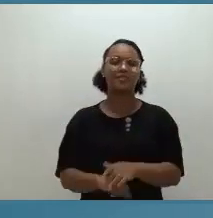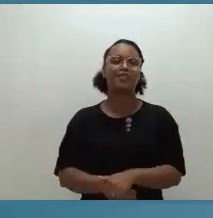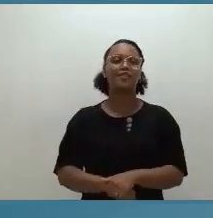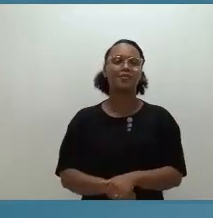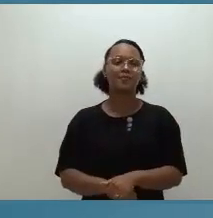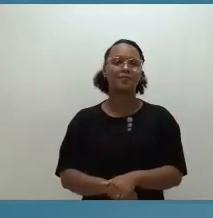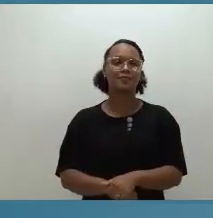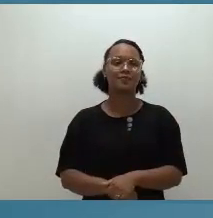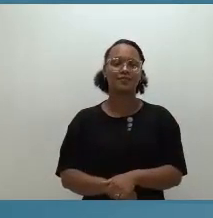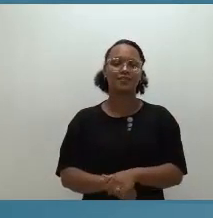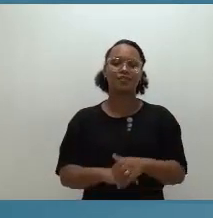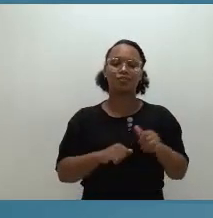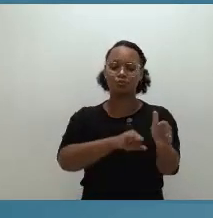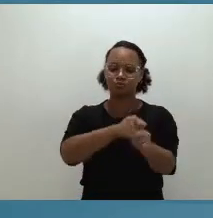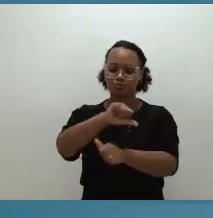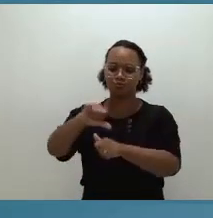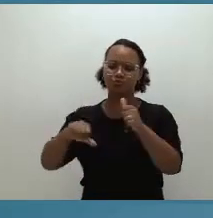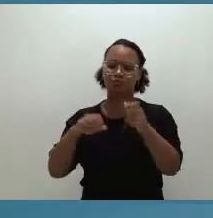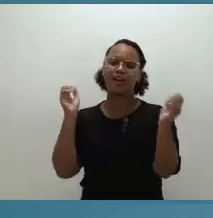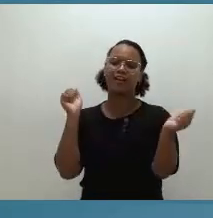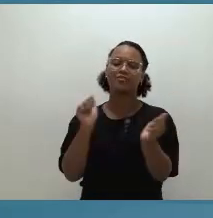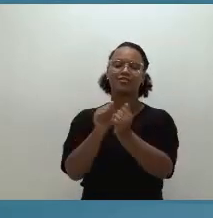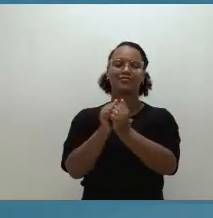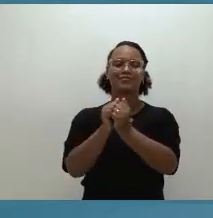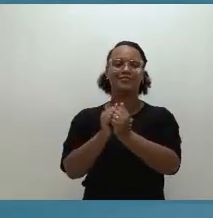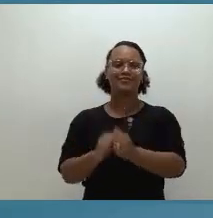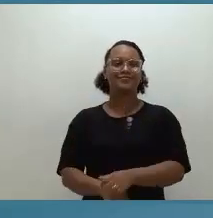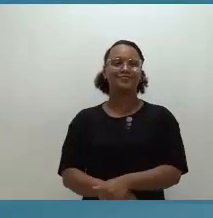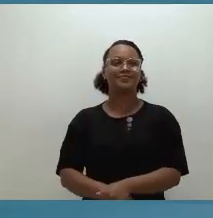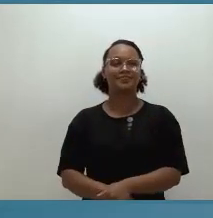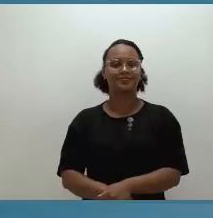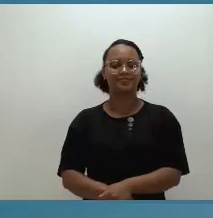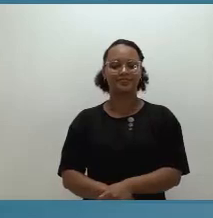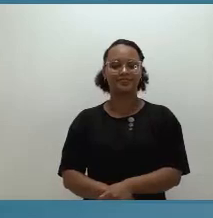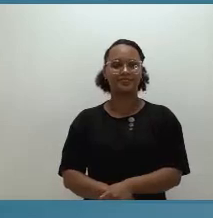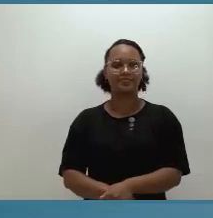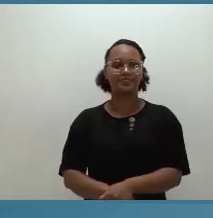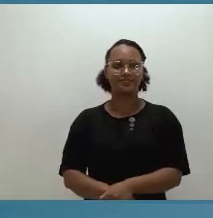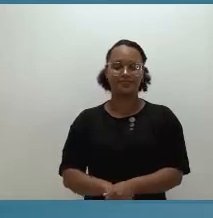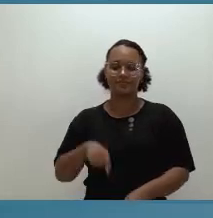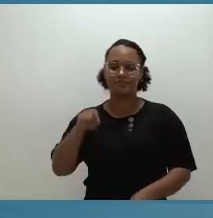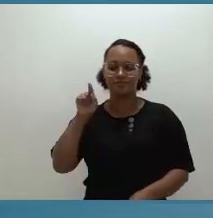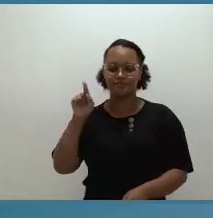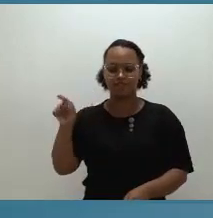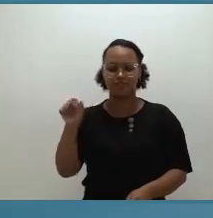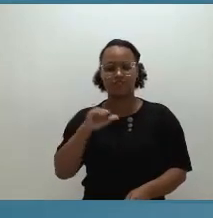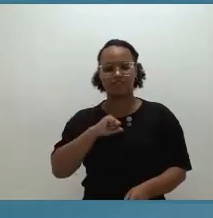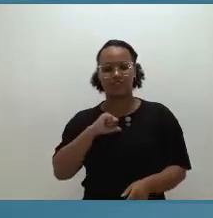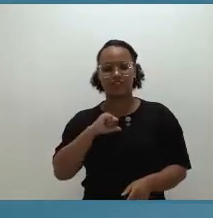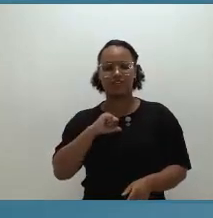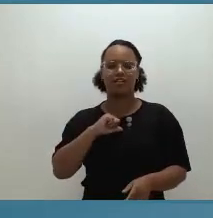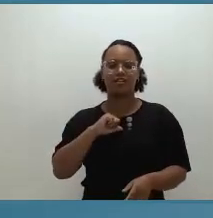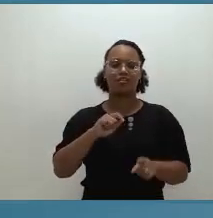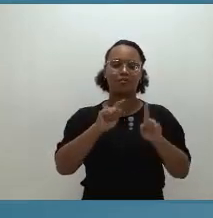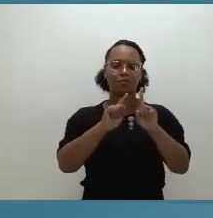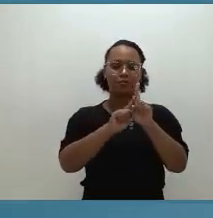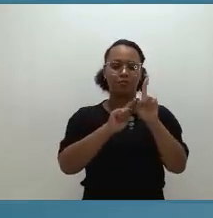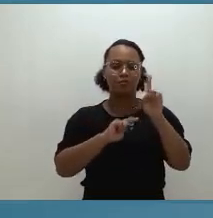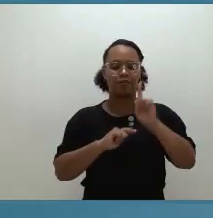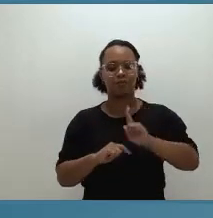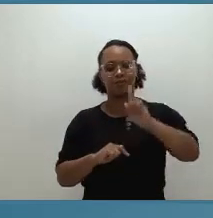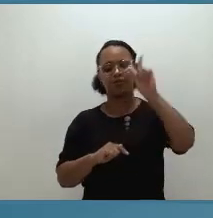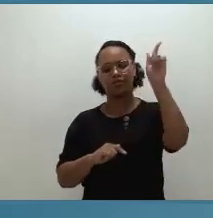fazemos juntos a transição. Que Vossa Excelência tenha uma gestão brilhante